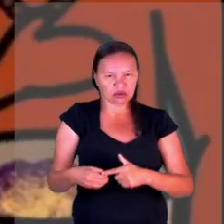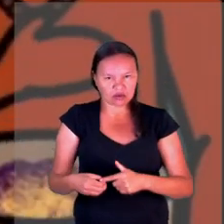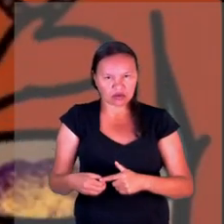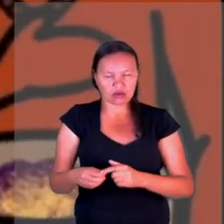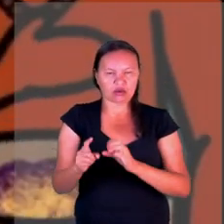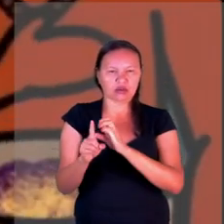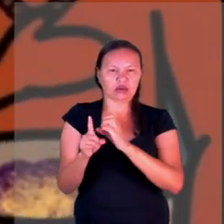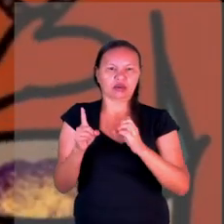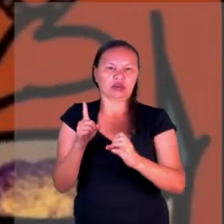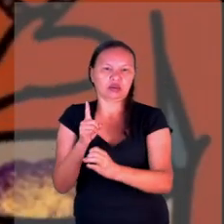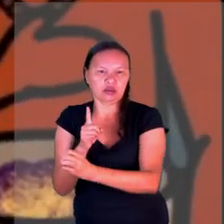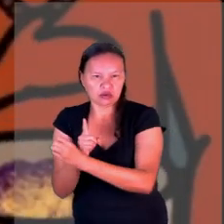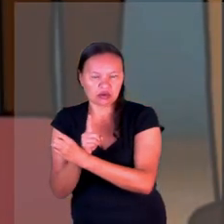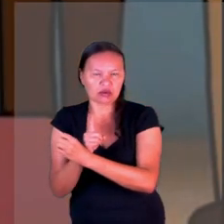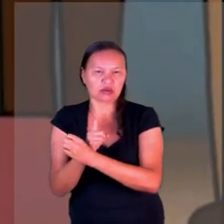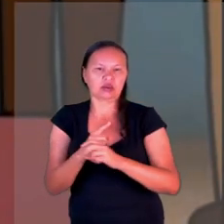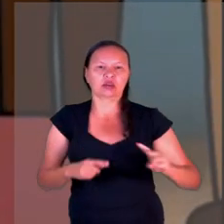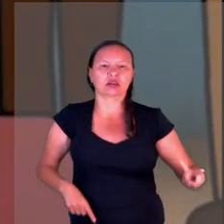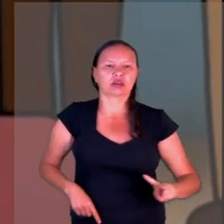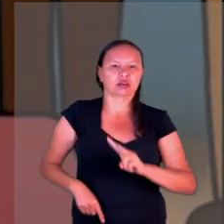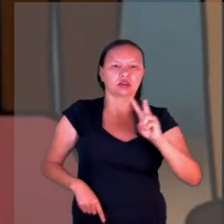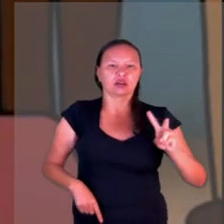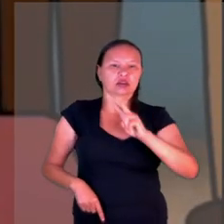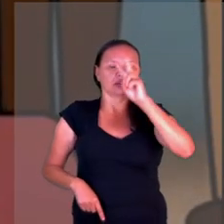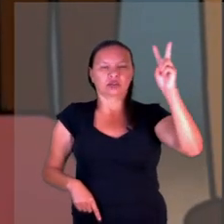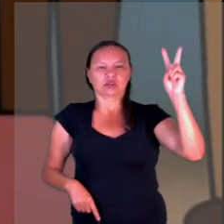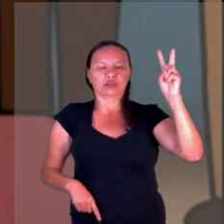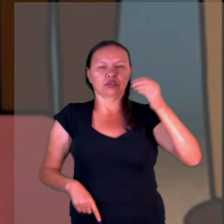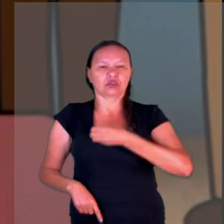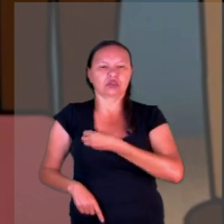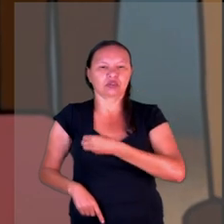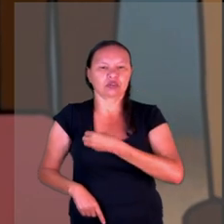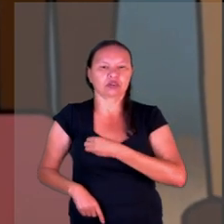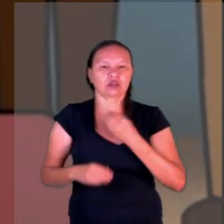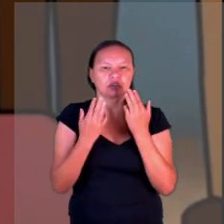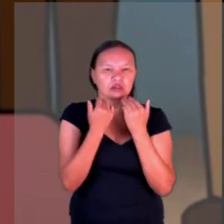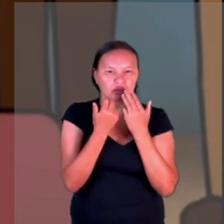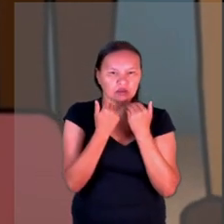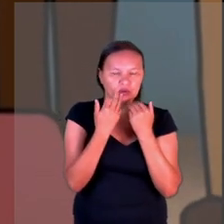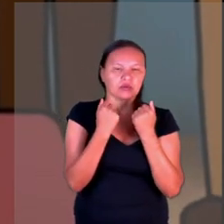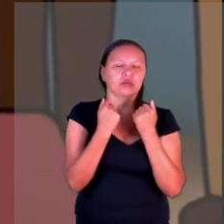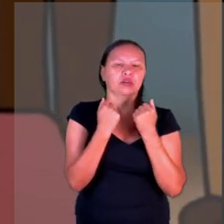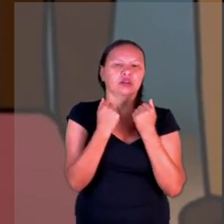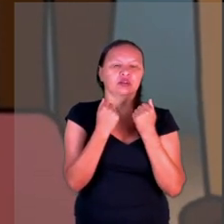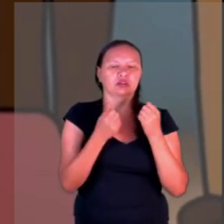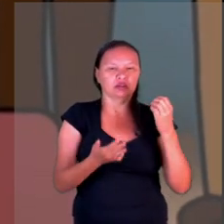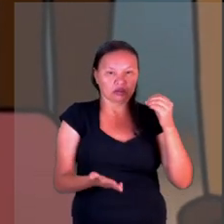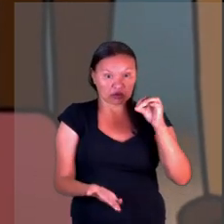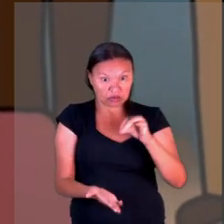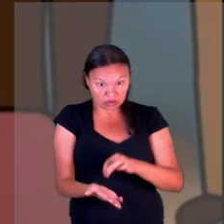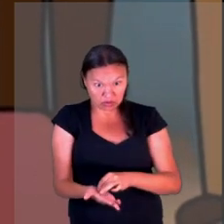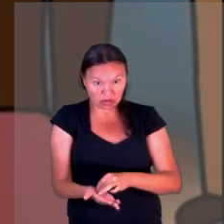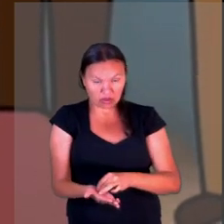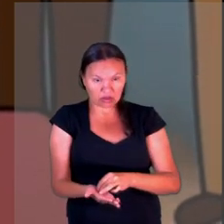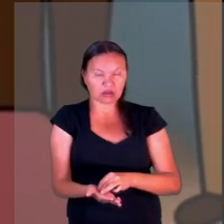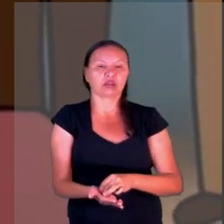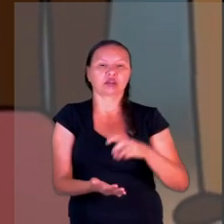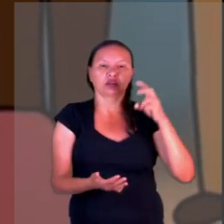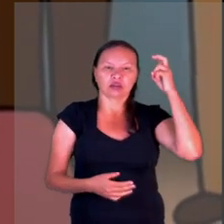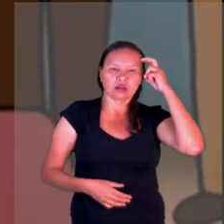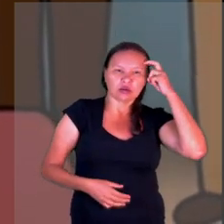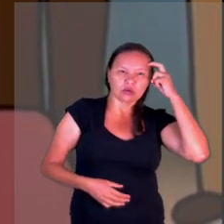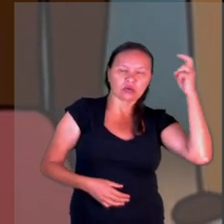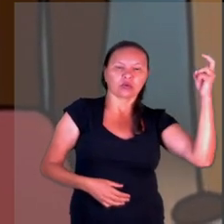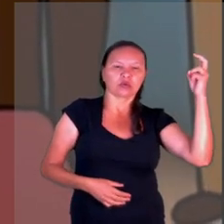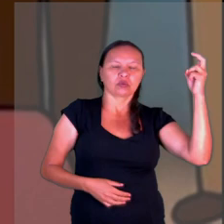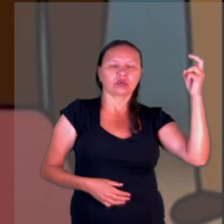comunidades e valorizar suas origens comendo alimentos tradicionais adequados à sua cultura e extremamente